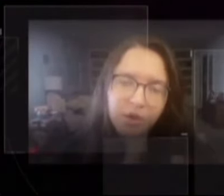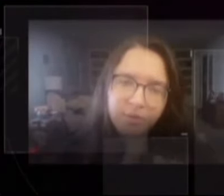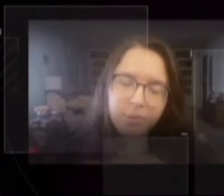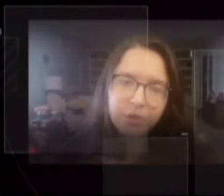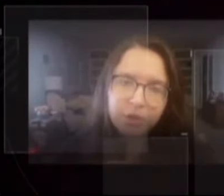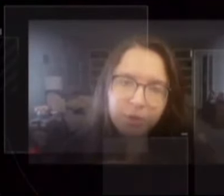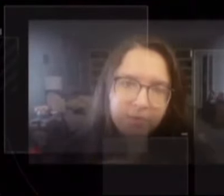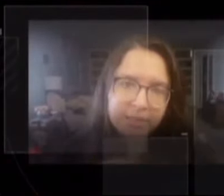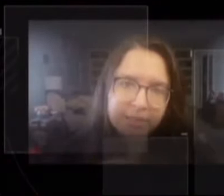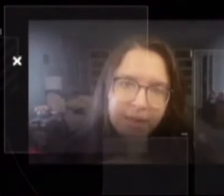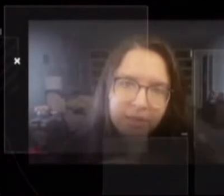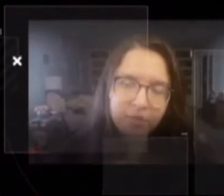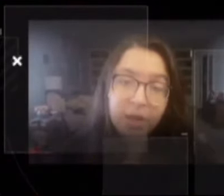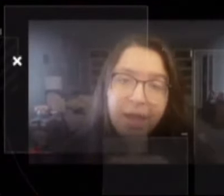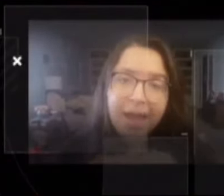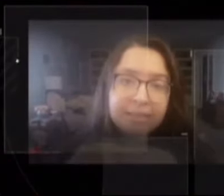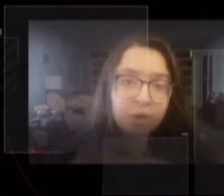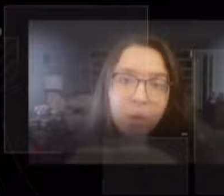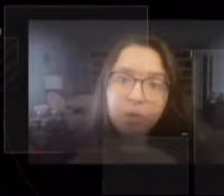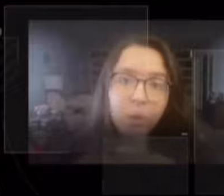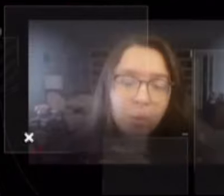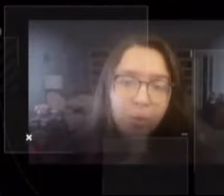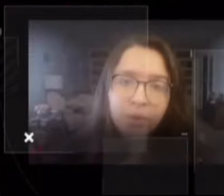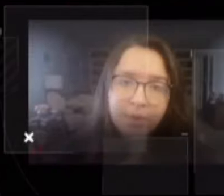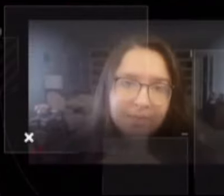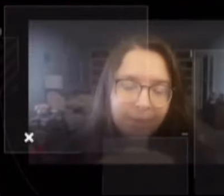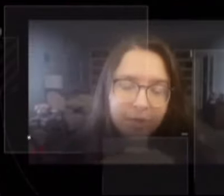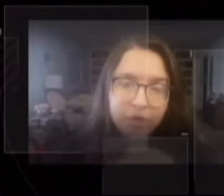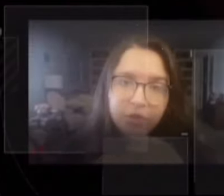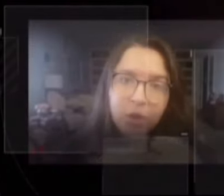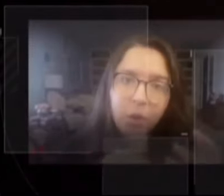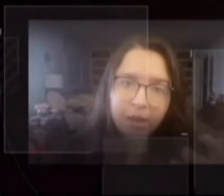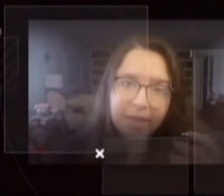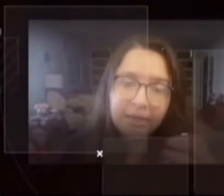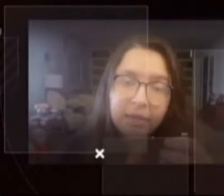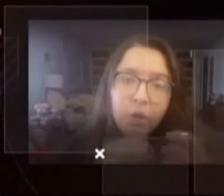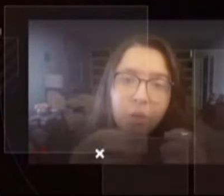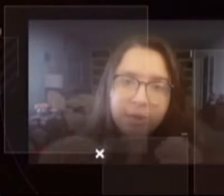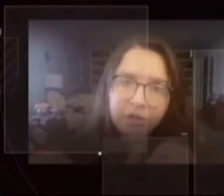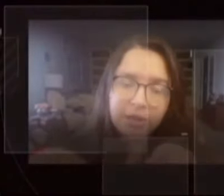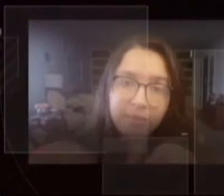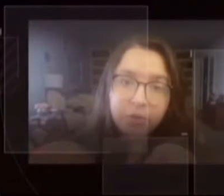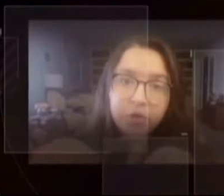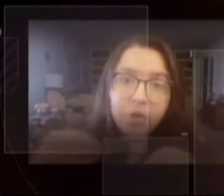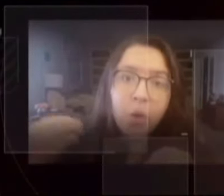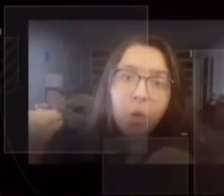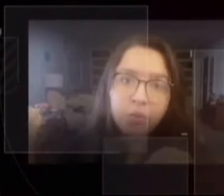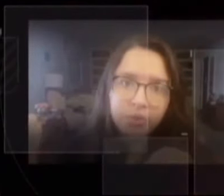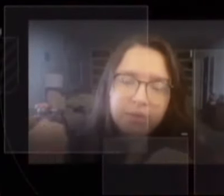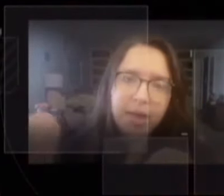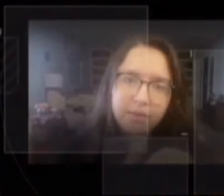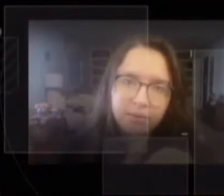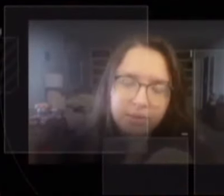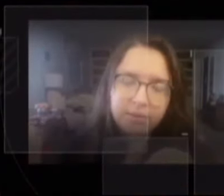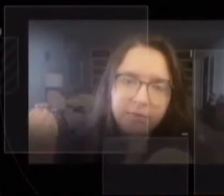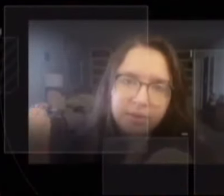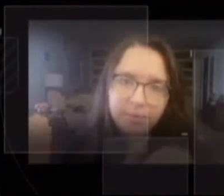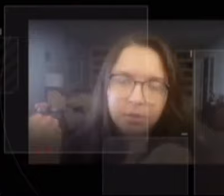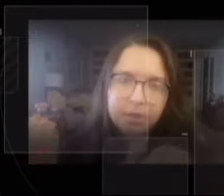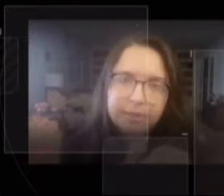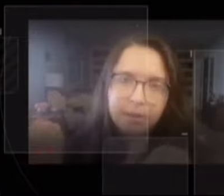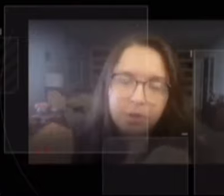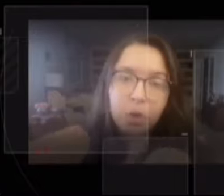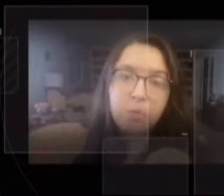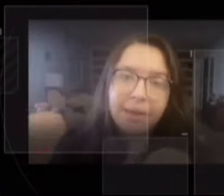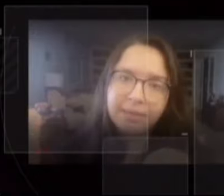nova política de privacidade, assim como não mudam as práticas de coleta e compartilhamento de outros dados que são feitos pelo